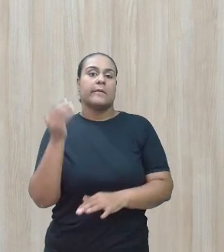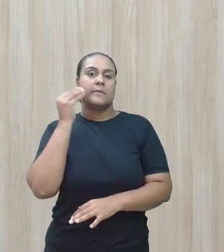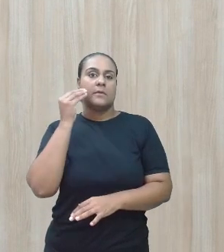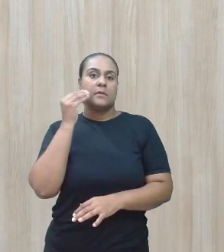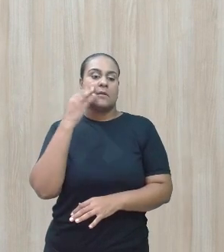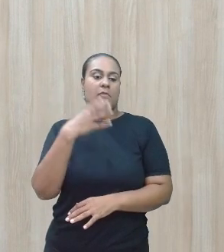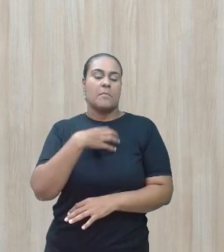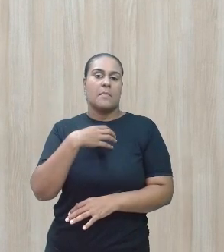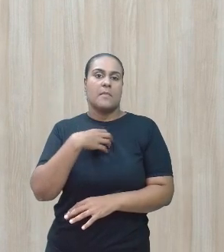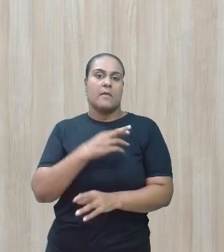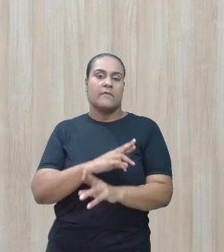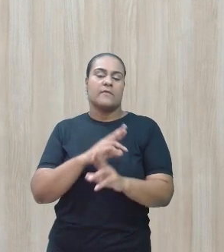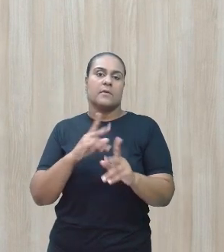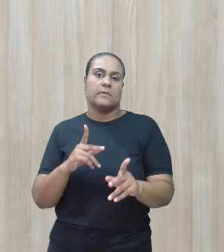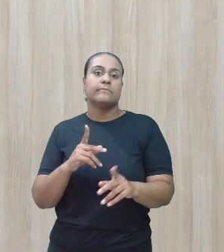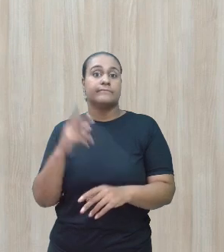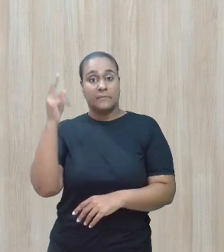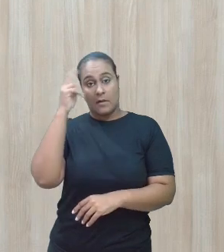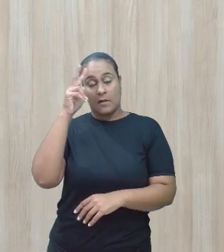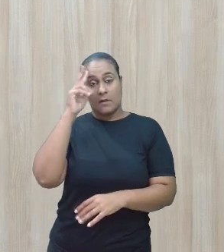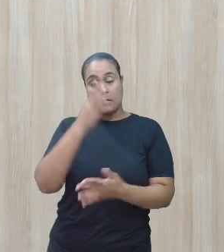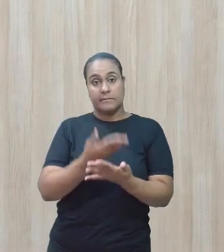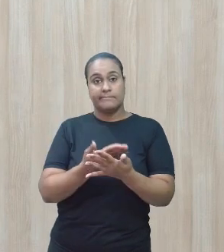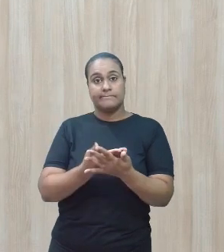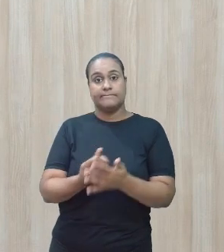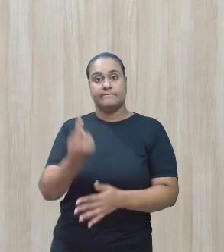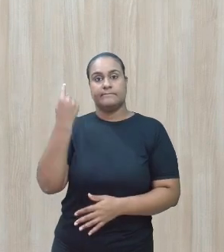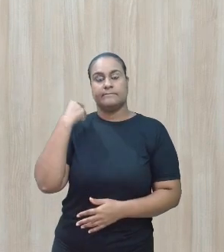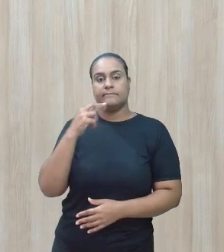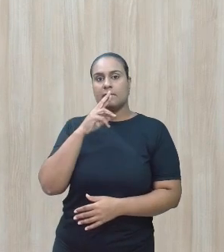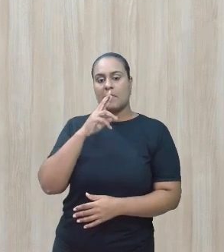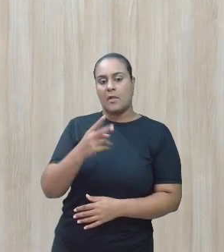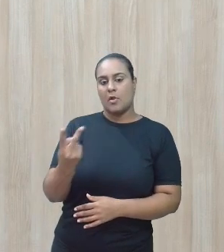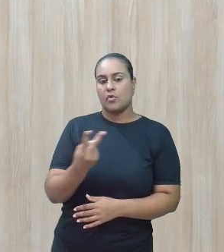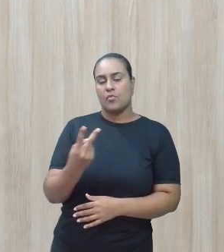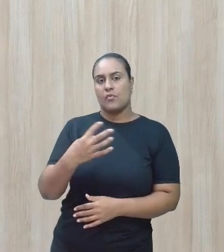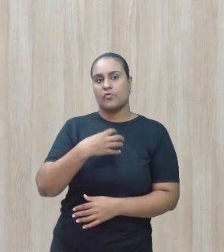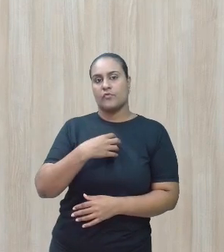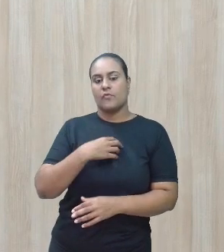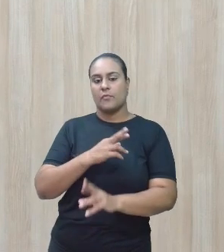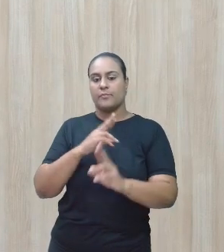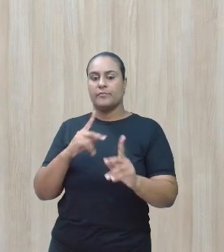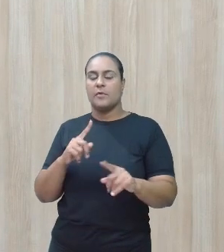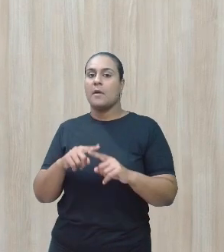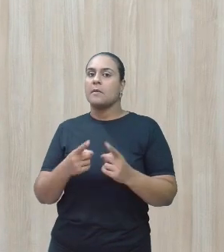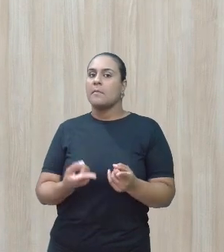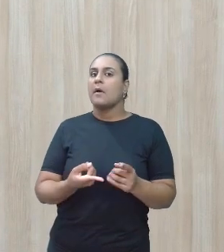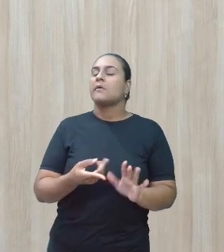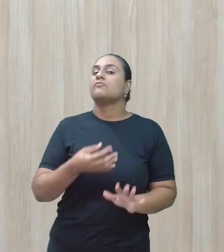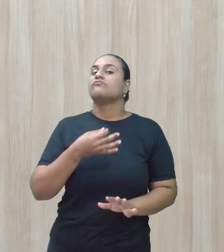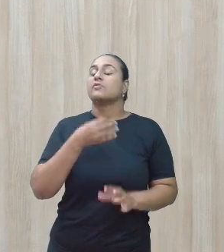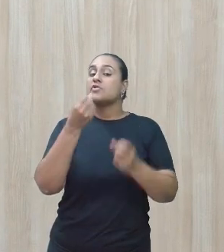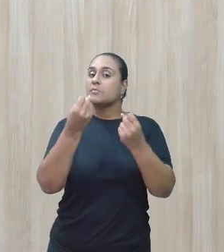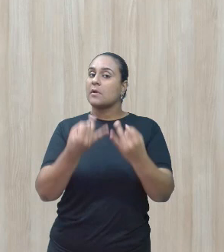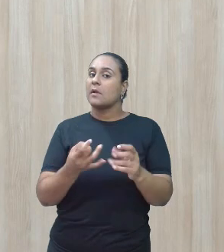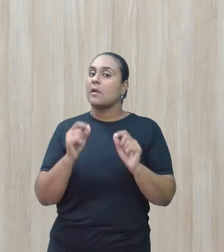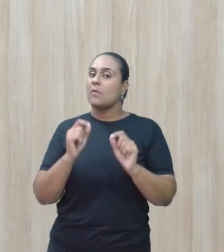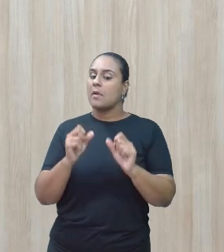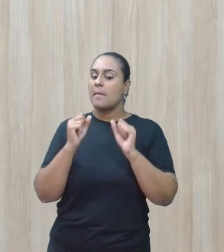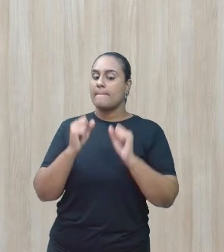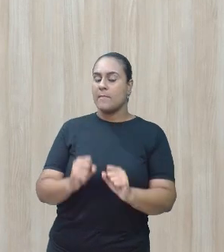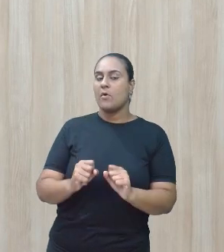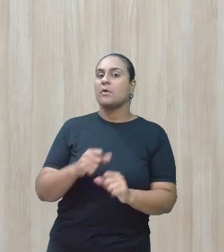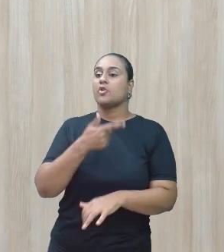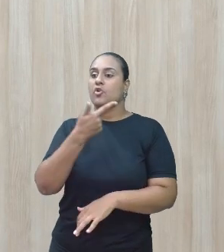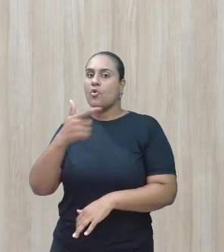diferentes, né? Lembra que aquela da aula anterior, eu respondi de duas formas diferentes, mas comentei que ela poderia ser feita de